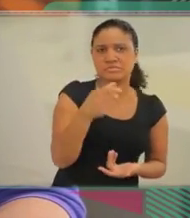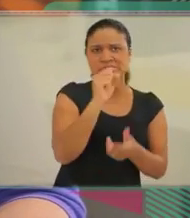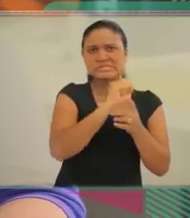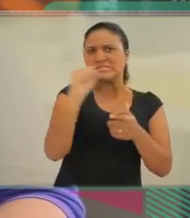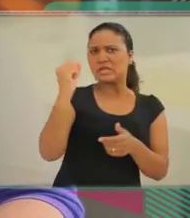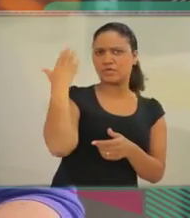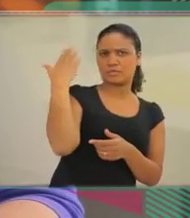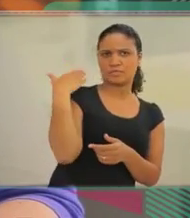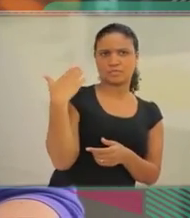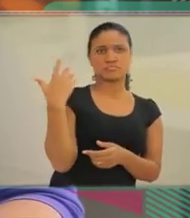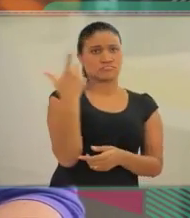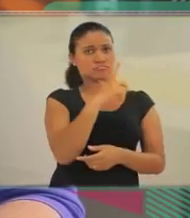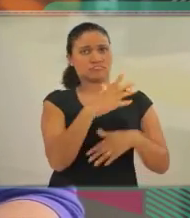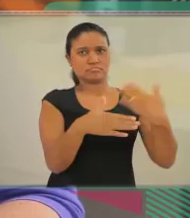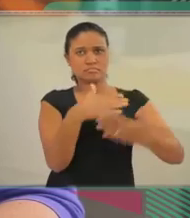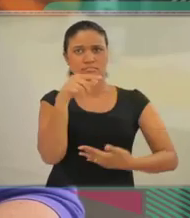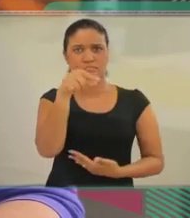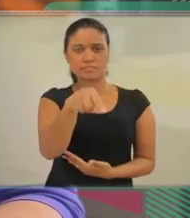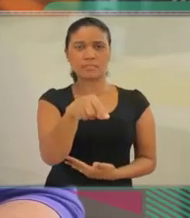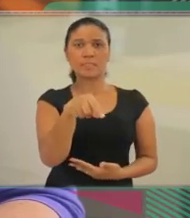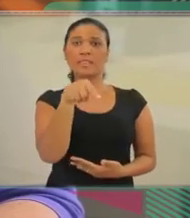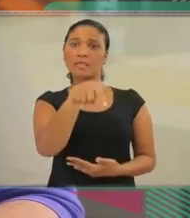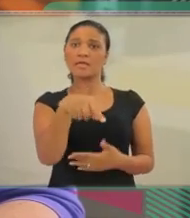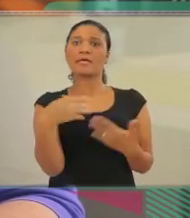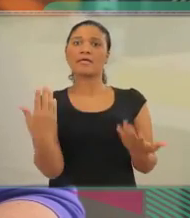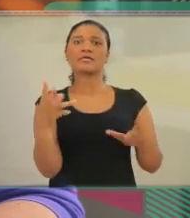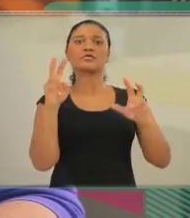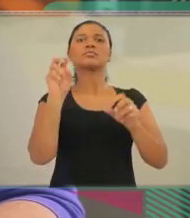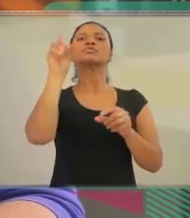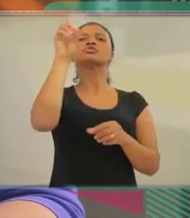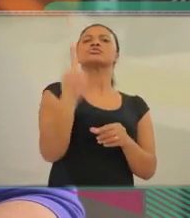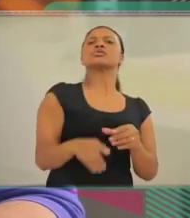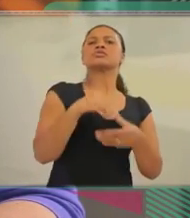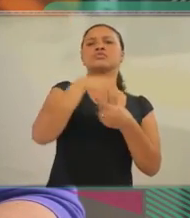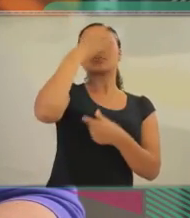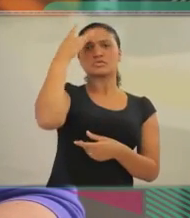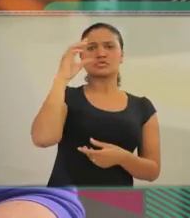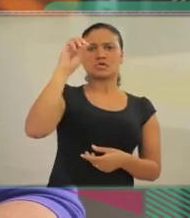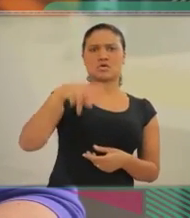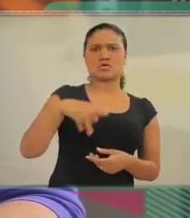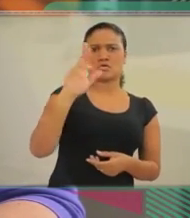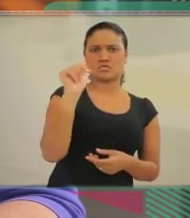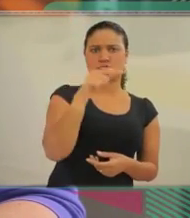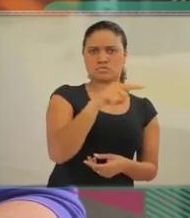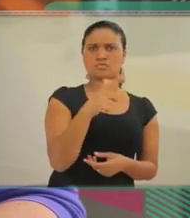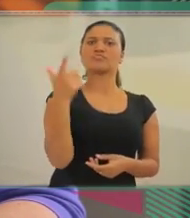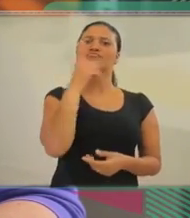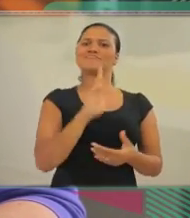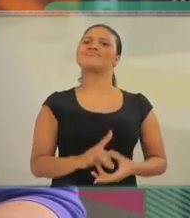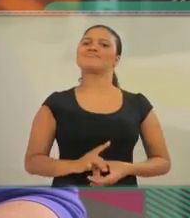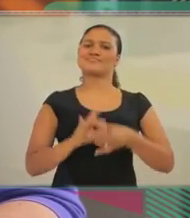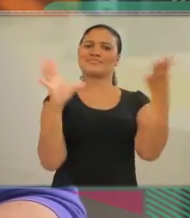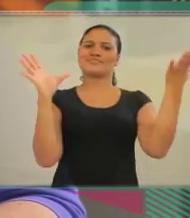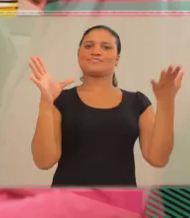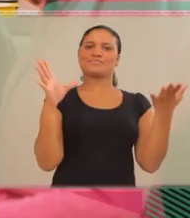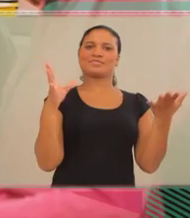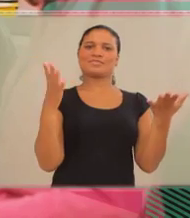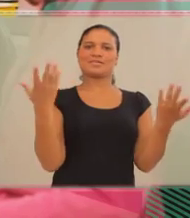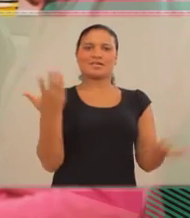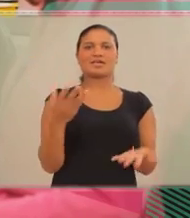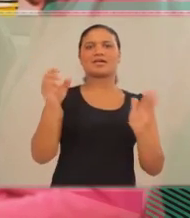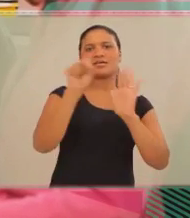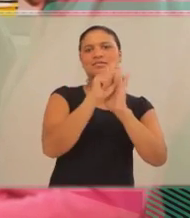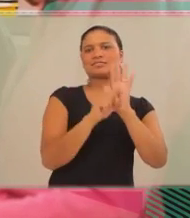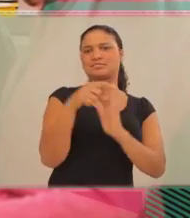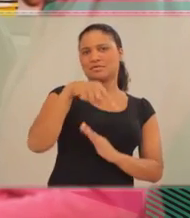imperial, Dom Pedro II, criação do Instituto Benjamin Constant, do Instituto dos Meninos Surdos, e chegamos à